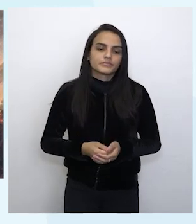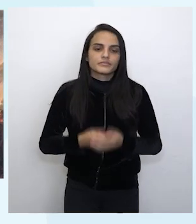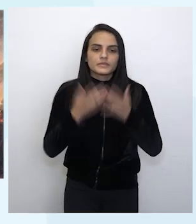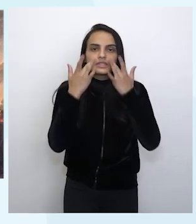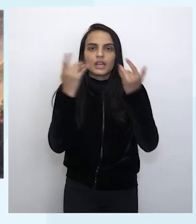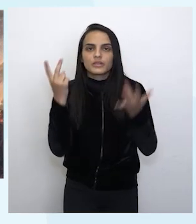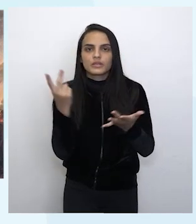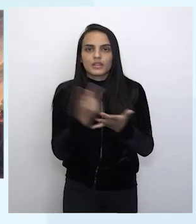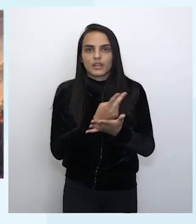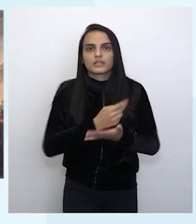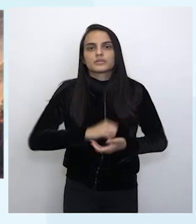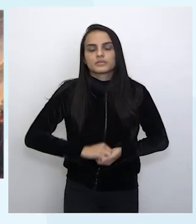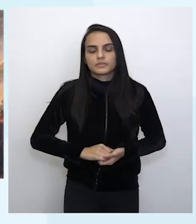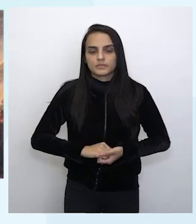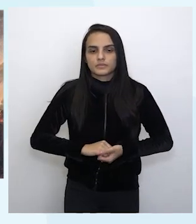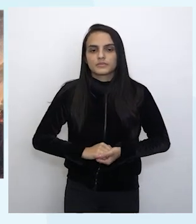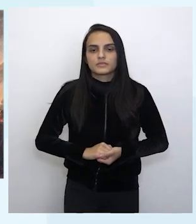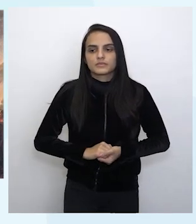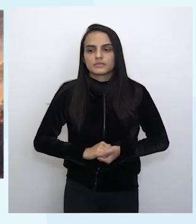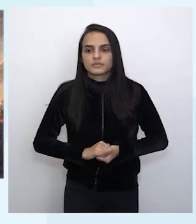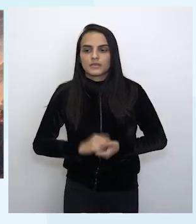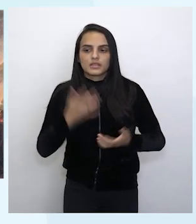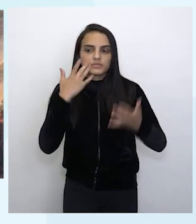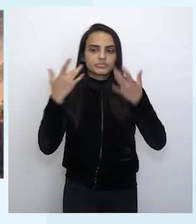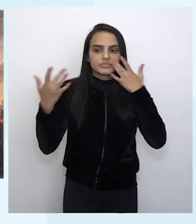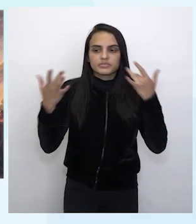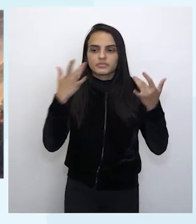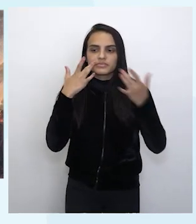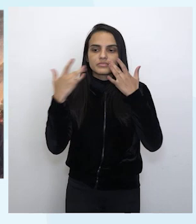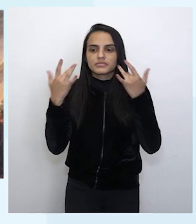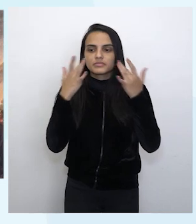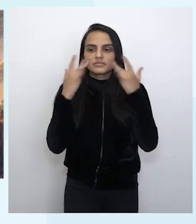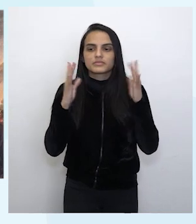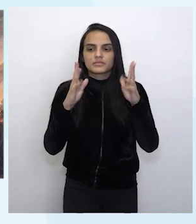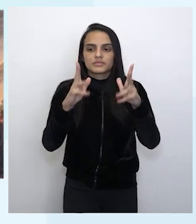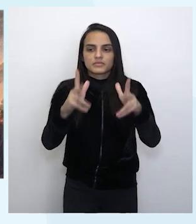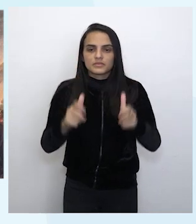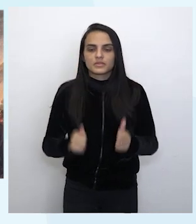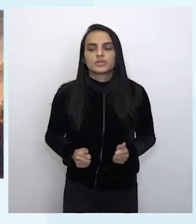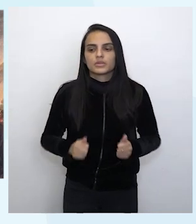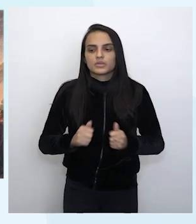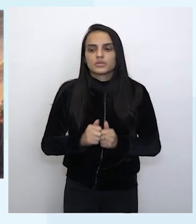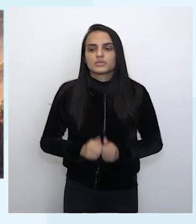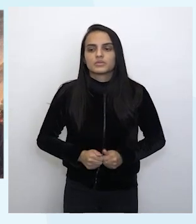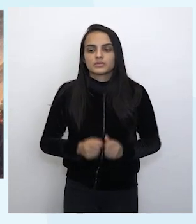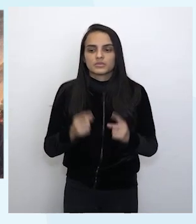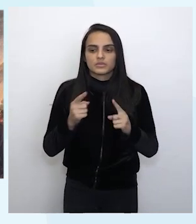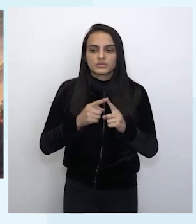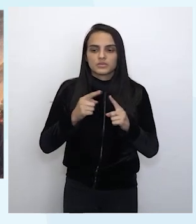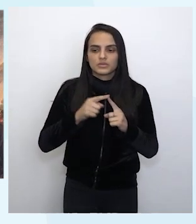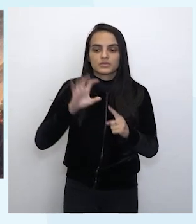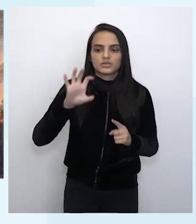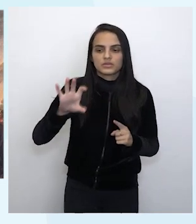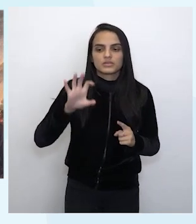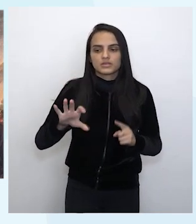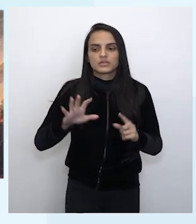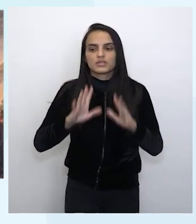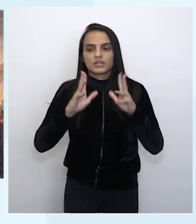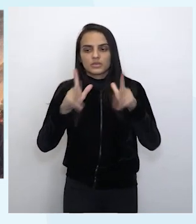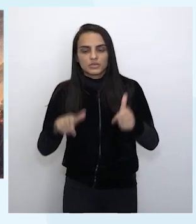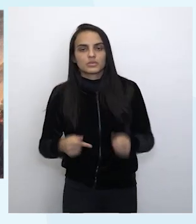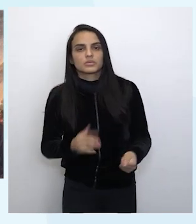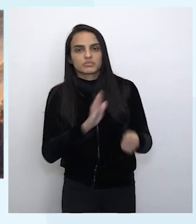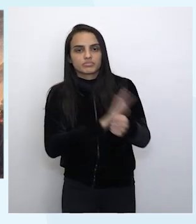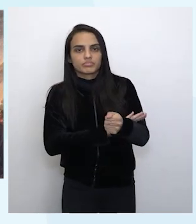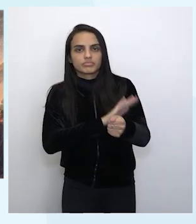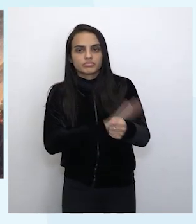satírico, né? As peças eram todas satíricas, eles mostravam todos os defeitos e os vícios humanos